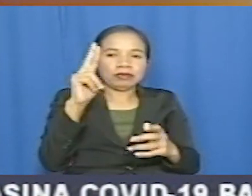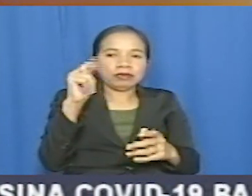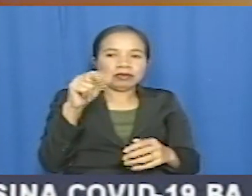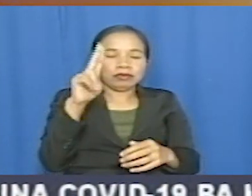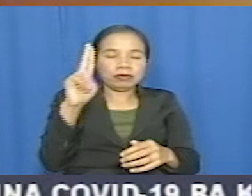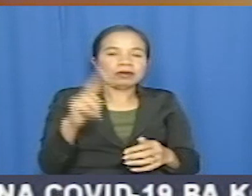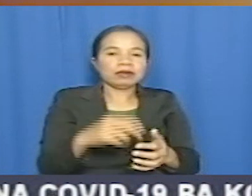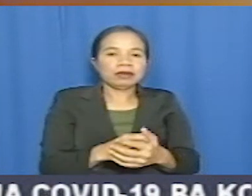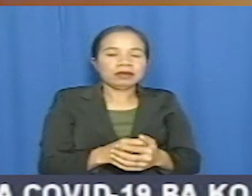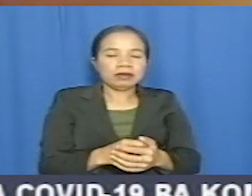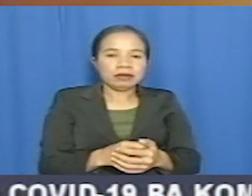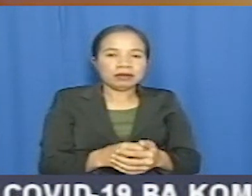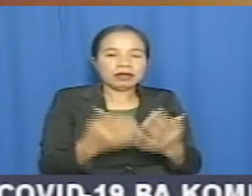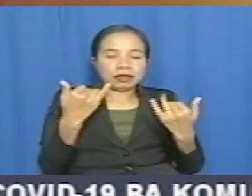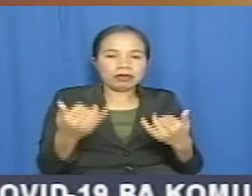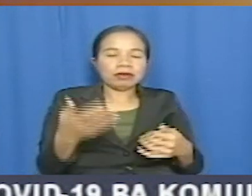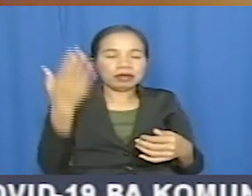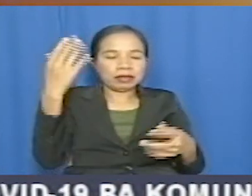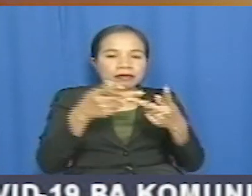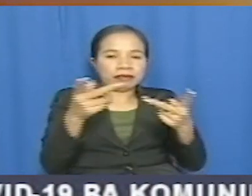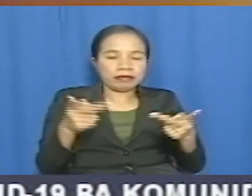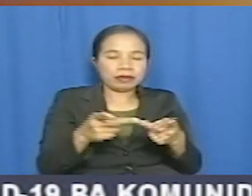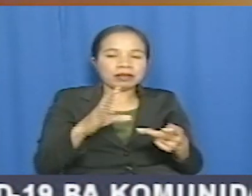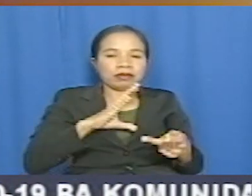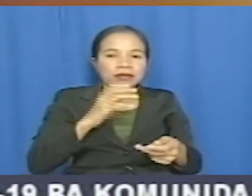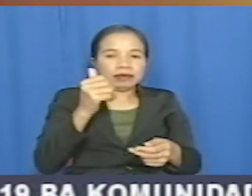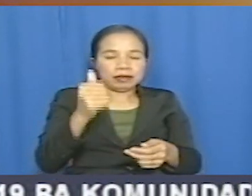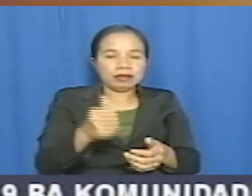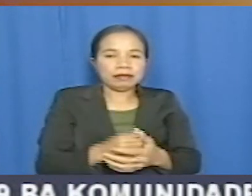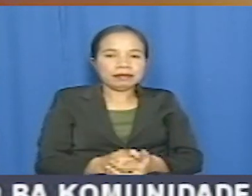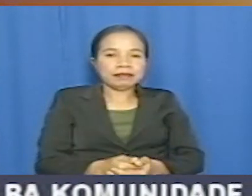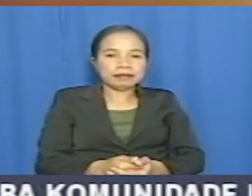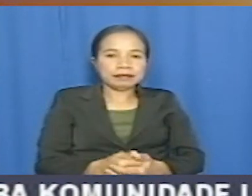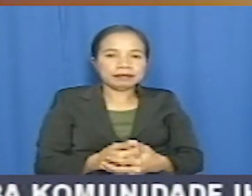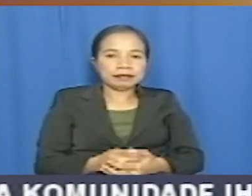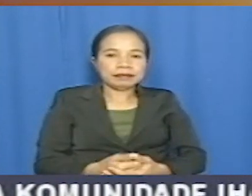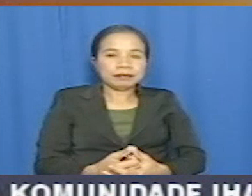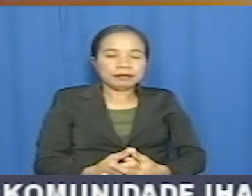Câmara, Zuli de Zuz, nebe horas neia la terreno Cova Lima. Alô, belo Nuno?